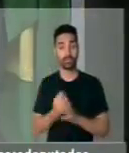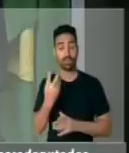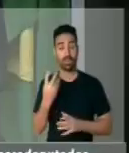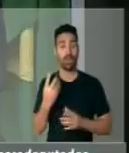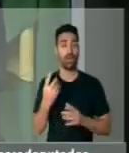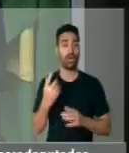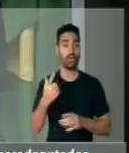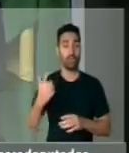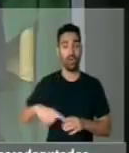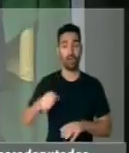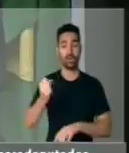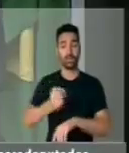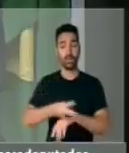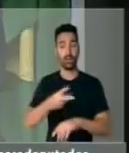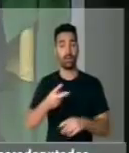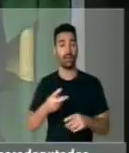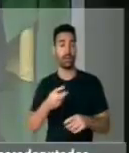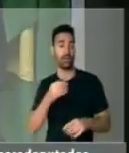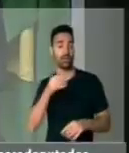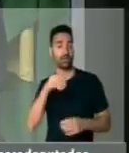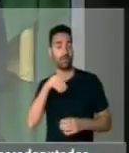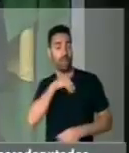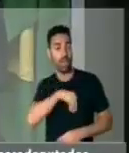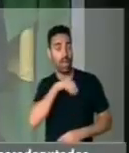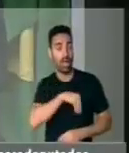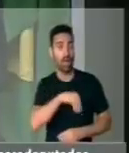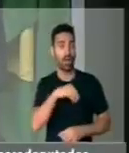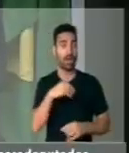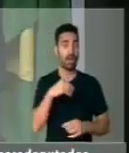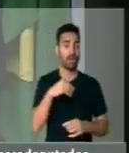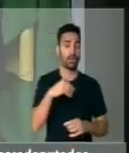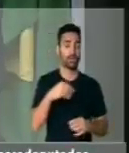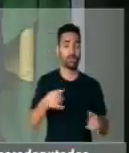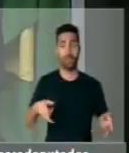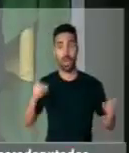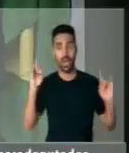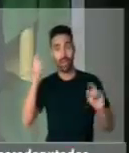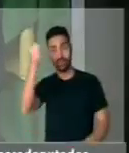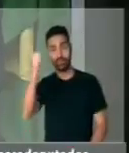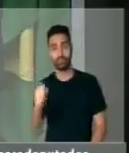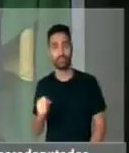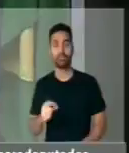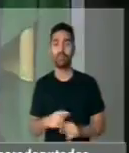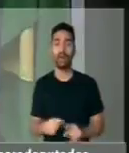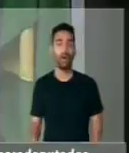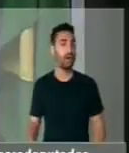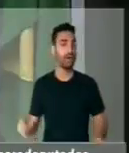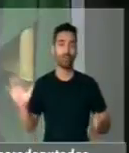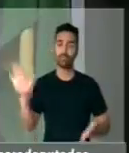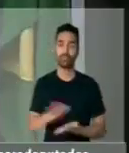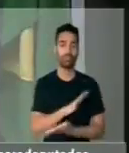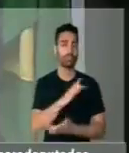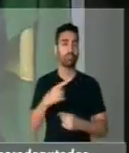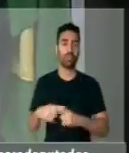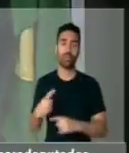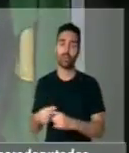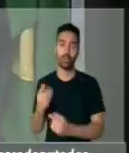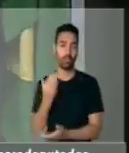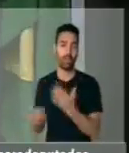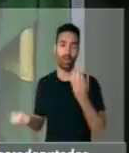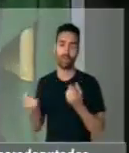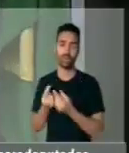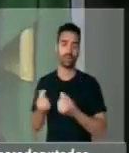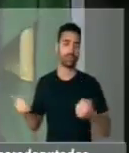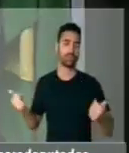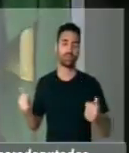de trabalho, geração de renda e riqueza, esses serão fulminados pelo custo social decorrente da